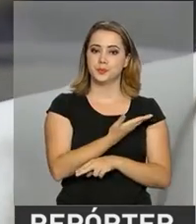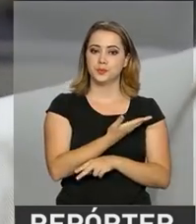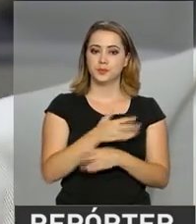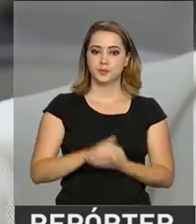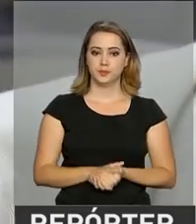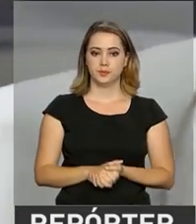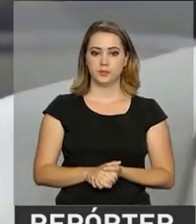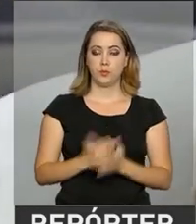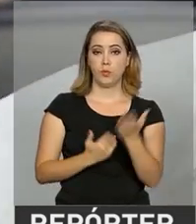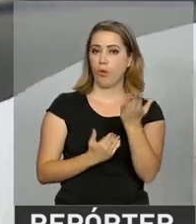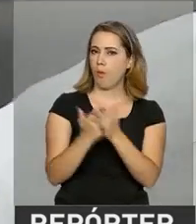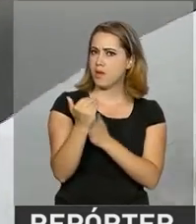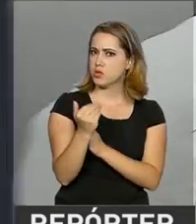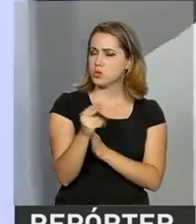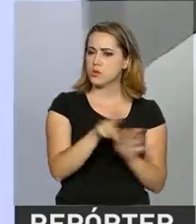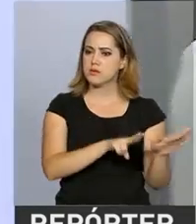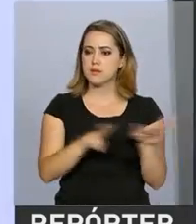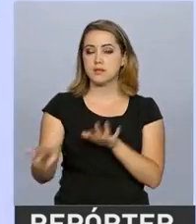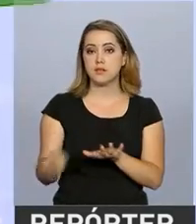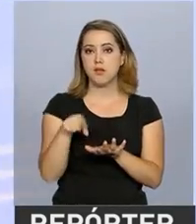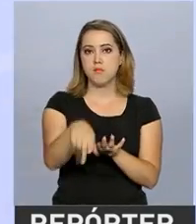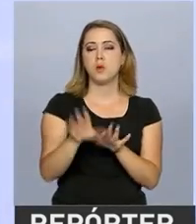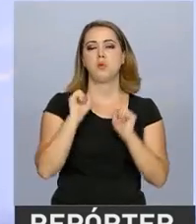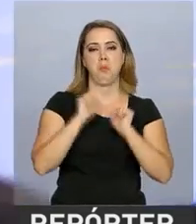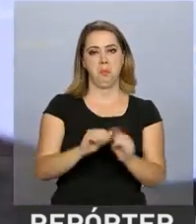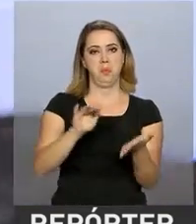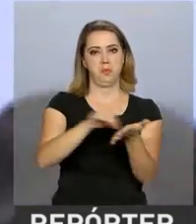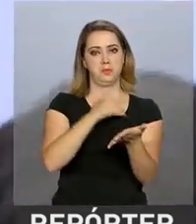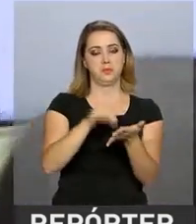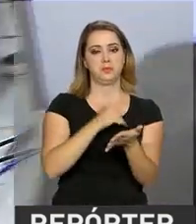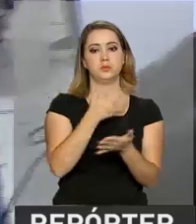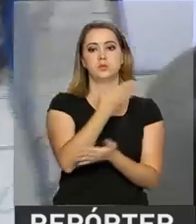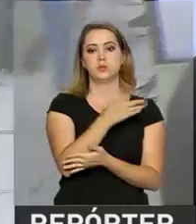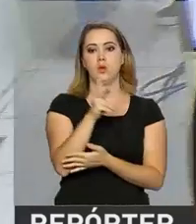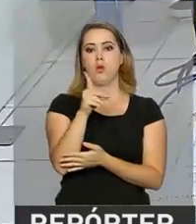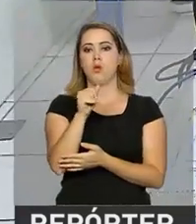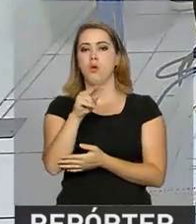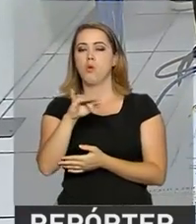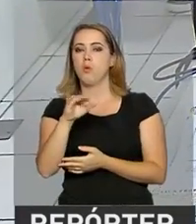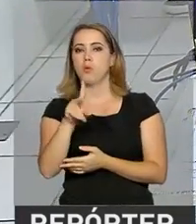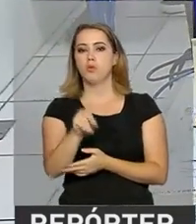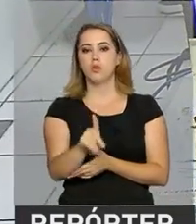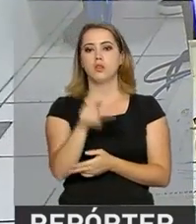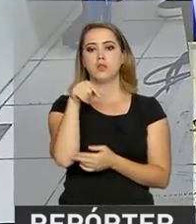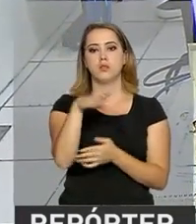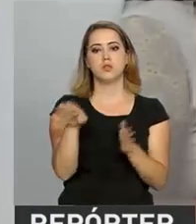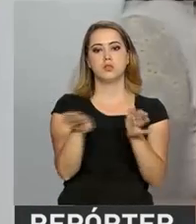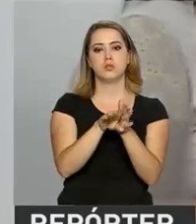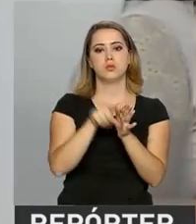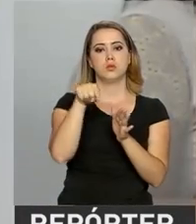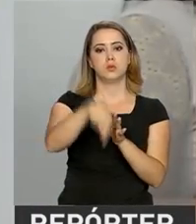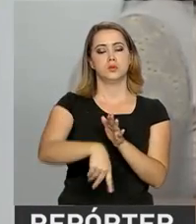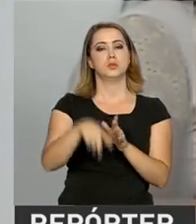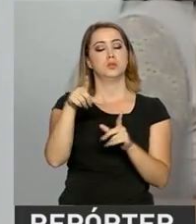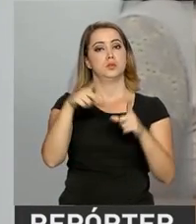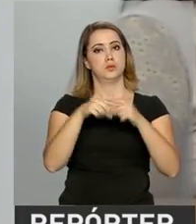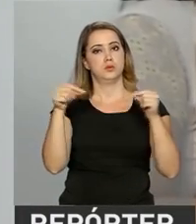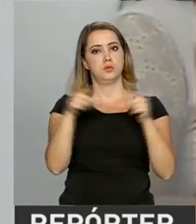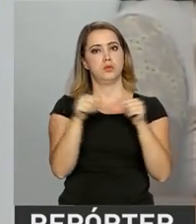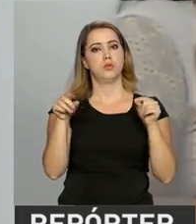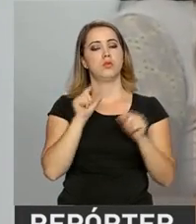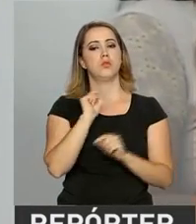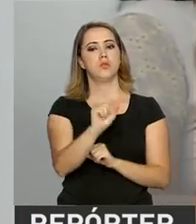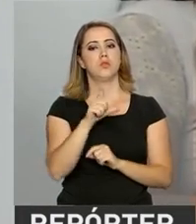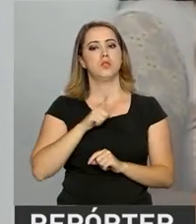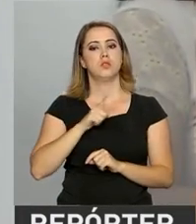logo na primeira semana da abertura do alistamento militar o David veio até esta Junta Militar de Brasília para fazer o serviço